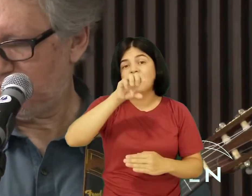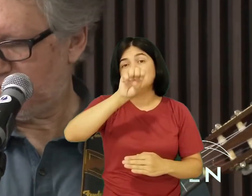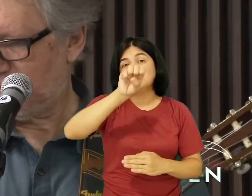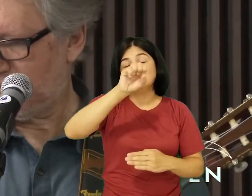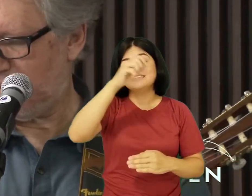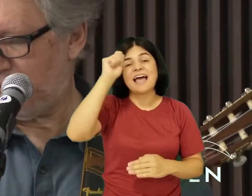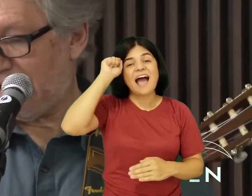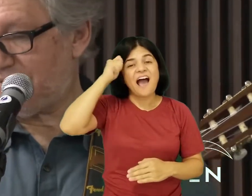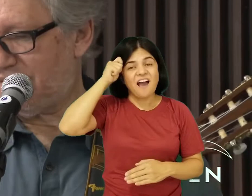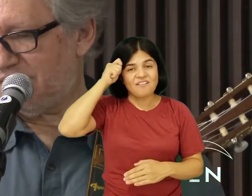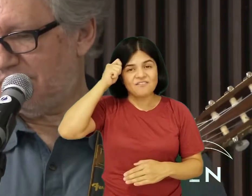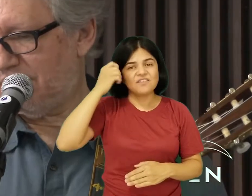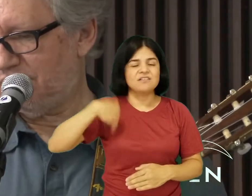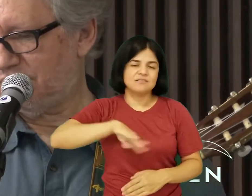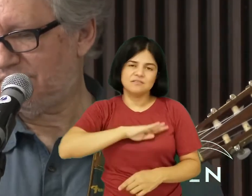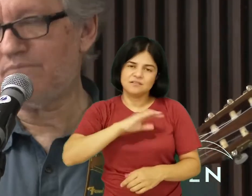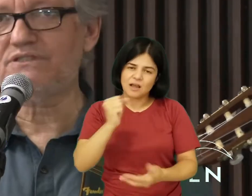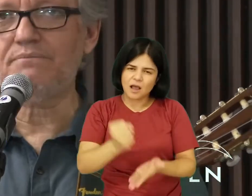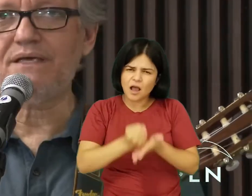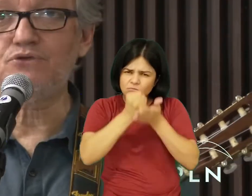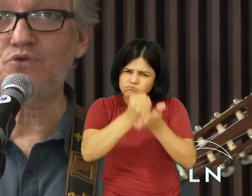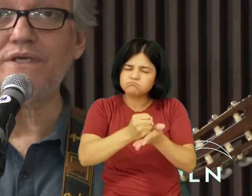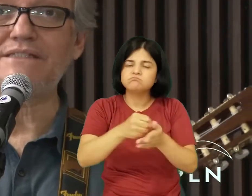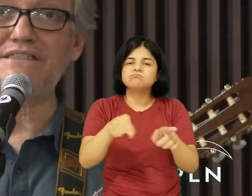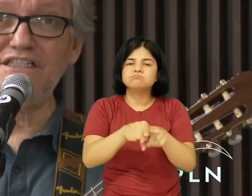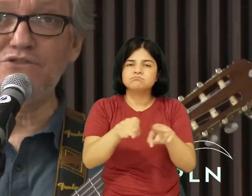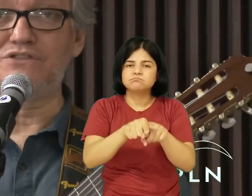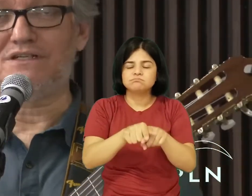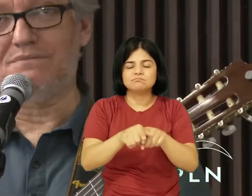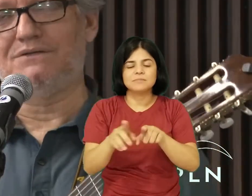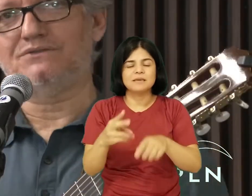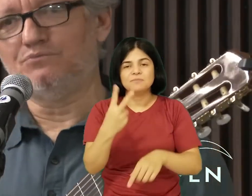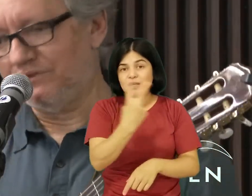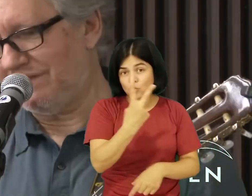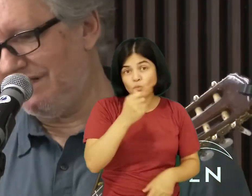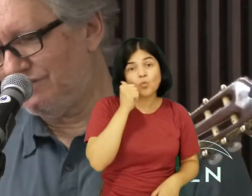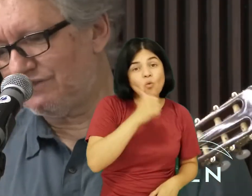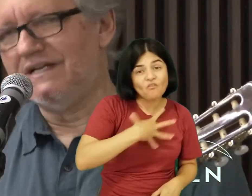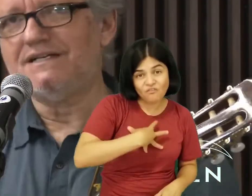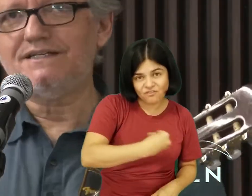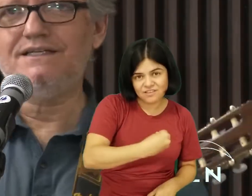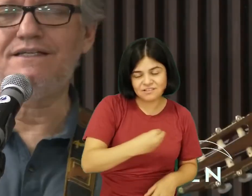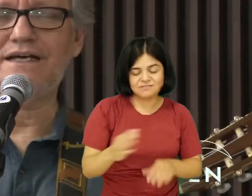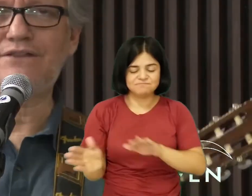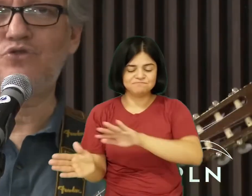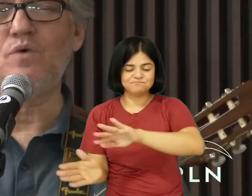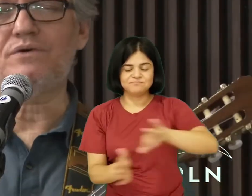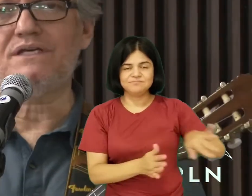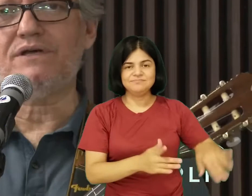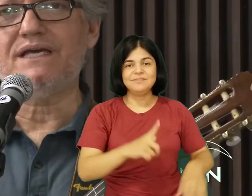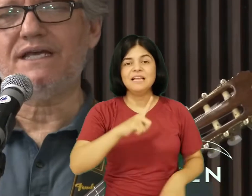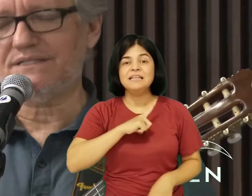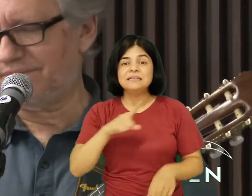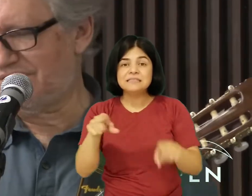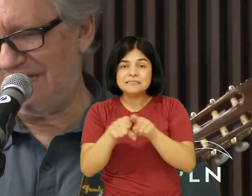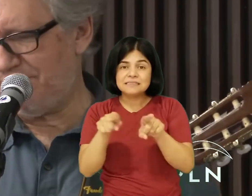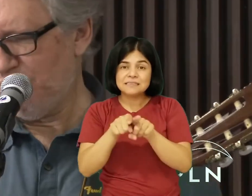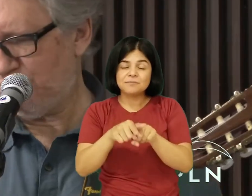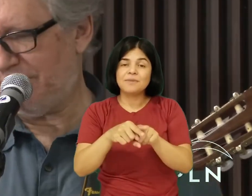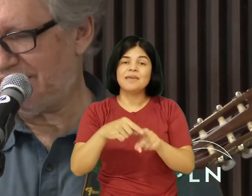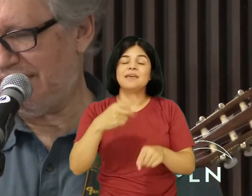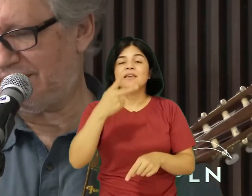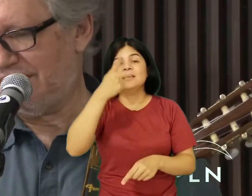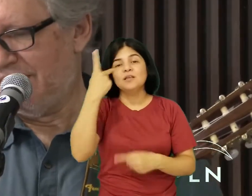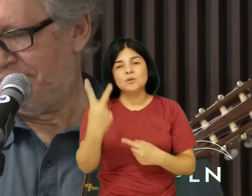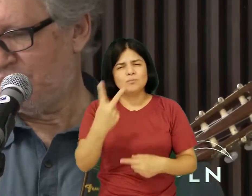temos apoiado esses irmãos. Temos também os conhecidos irmãos, muito queridos, que atuam aqui na igreja, sempre